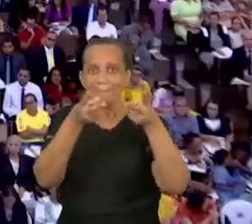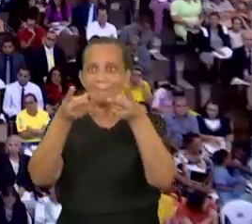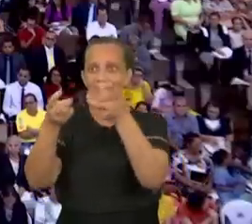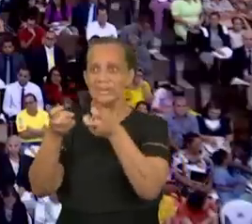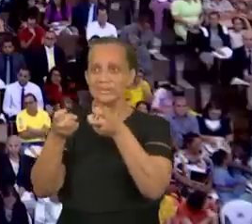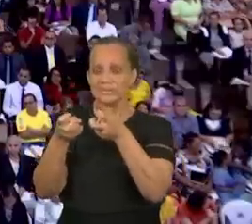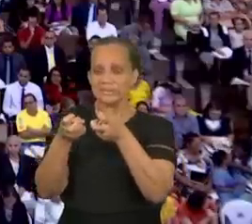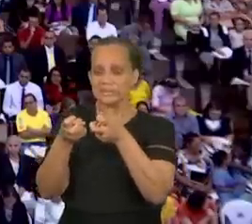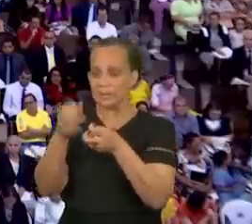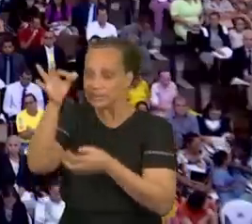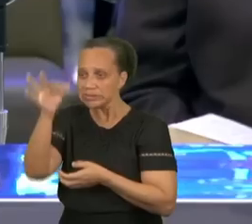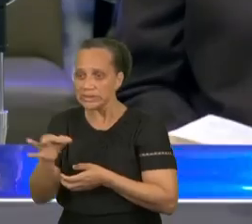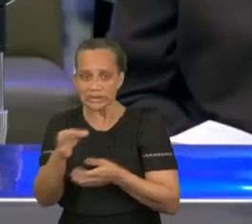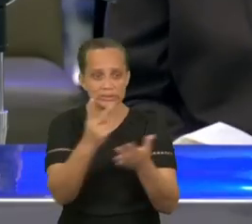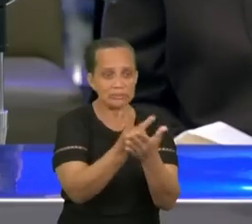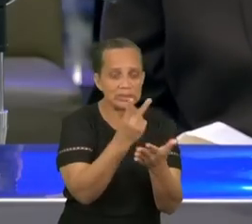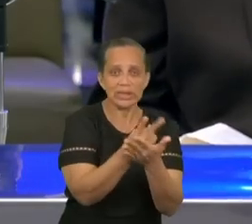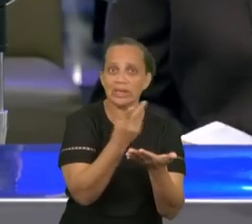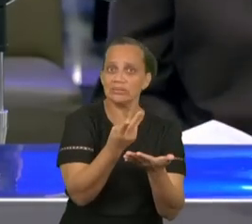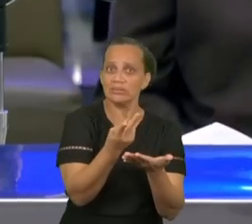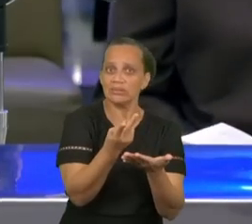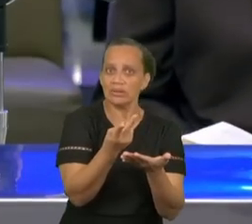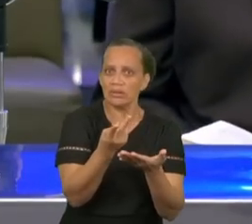isso começa lá atrás